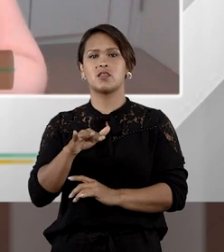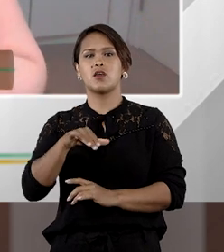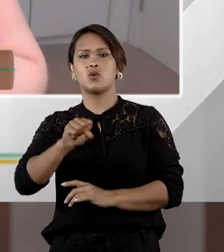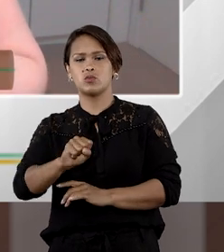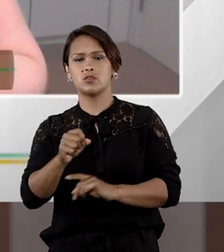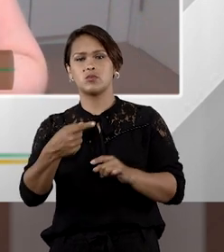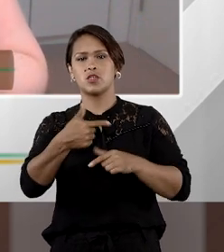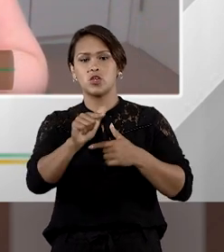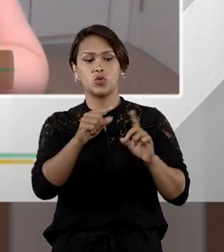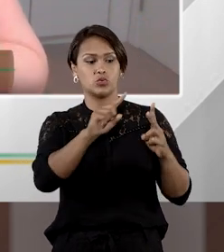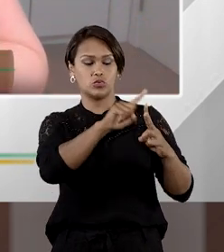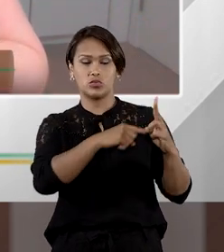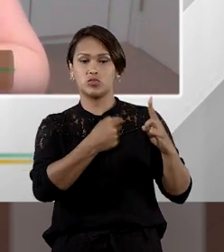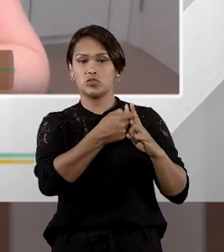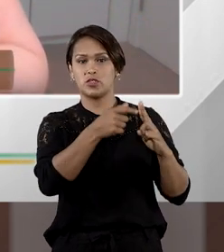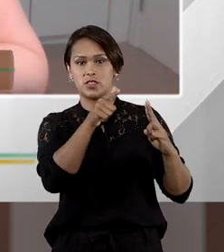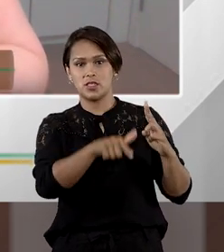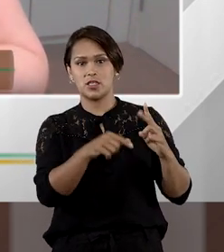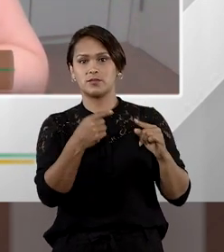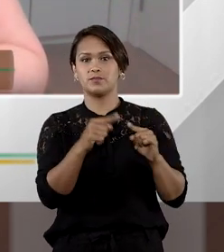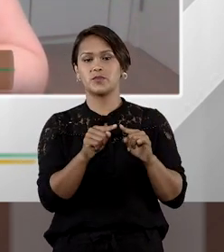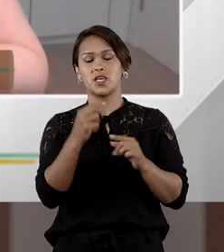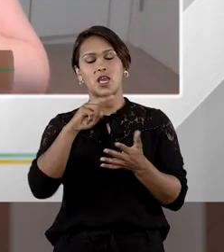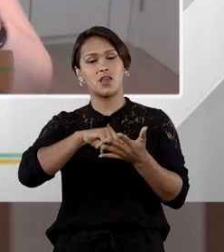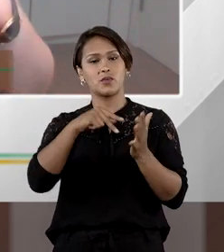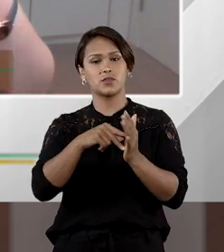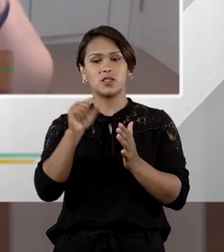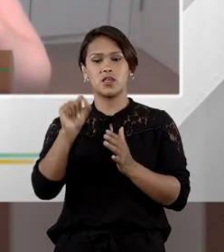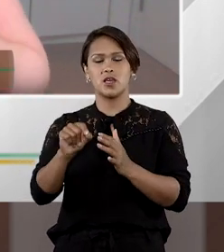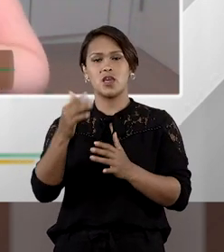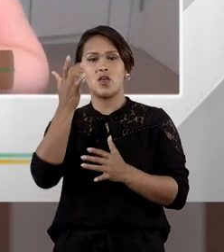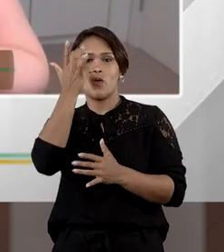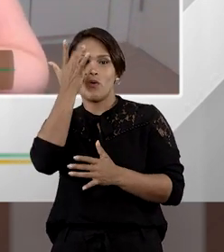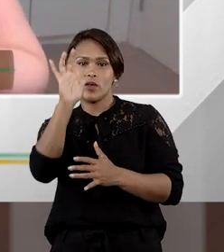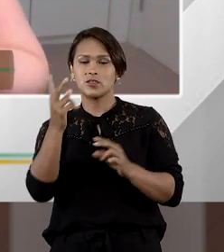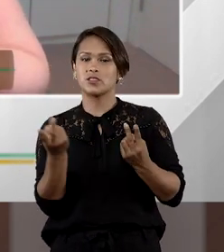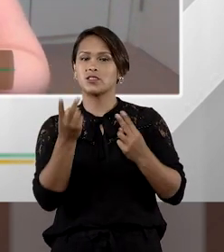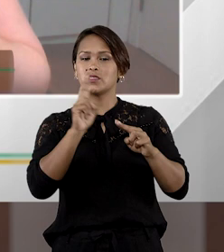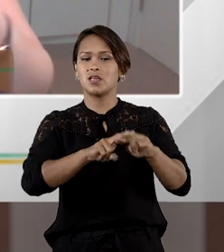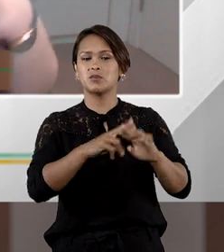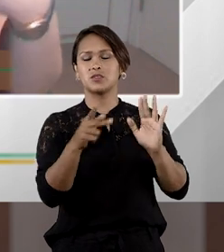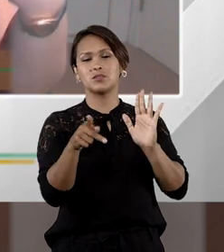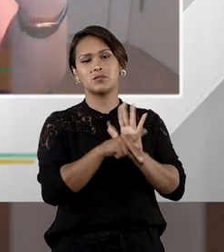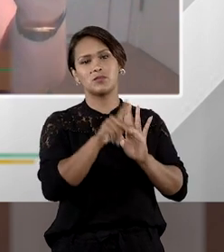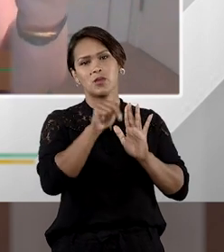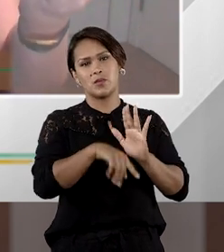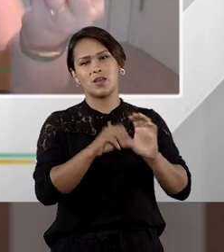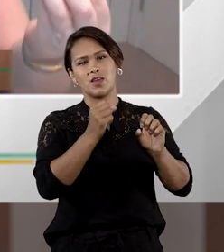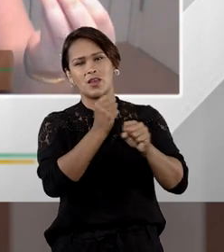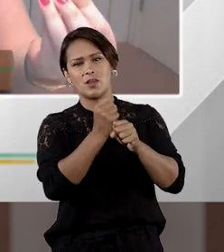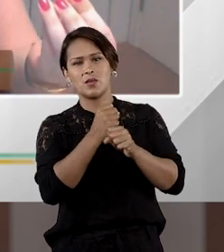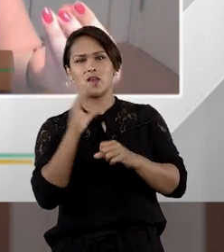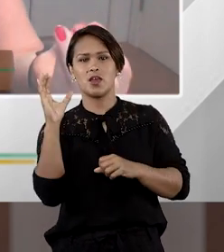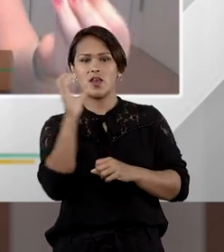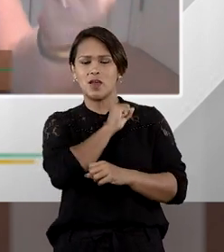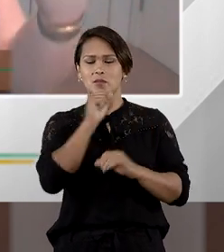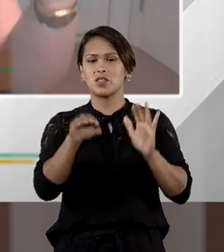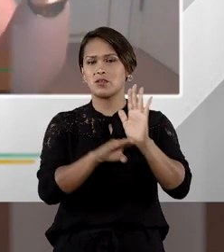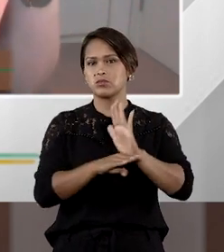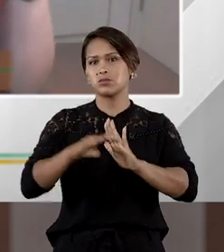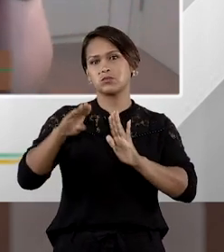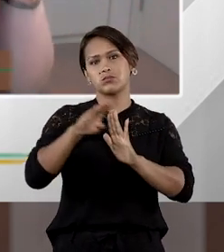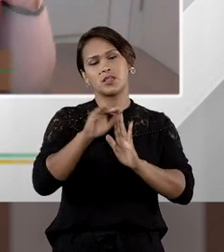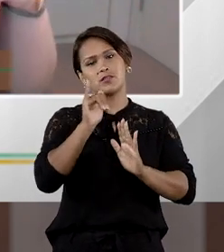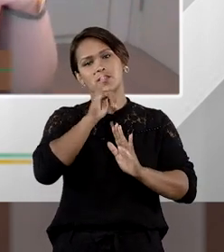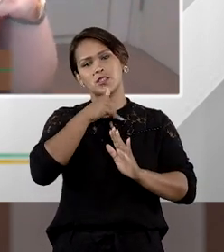pega pelos dois lados aqui. É o seguinte, eu acho que a prisão em si, ela é um mecanismo de eficiência máxima,